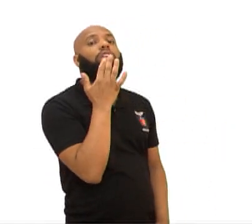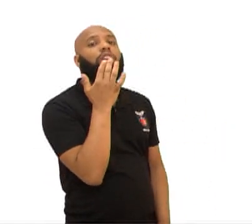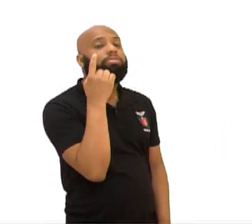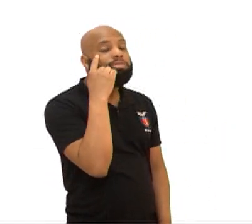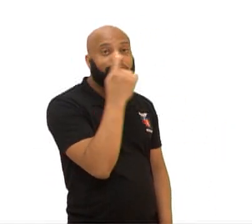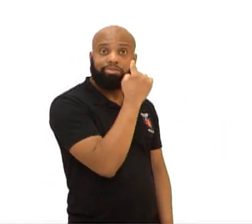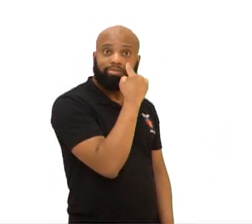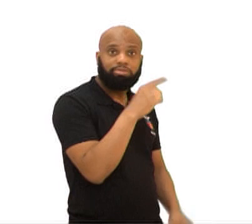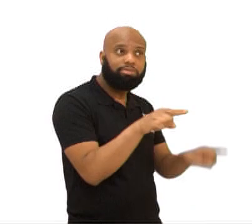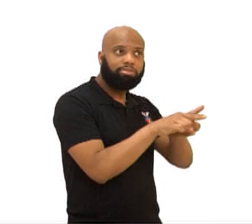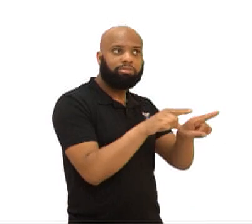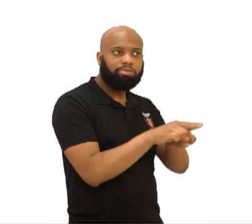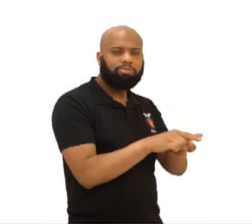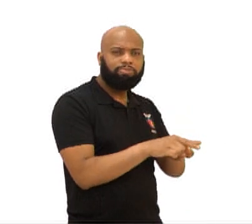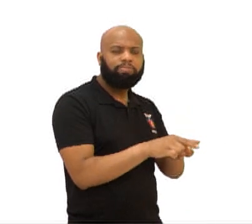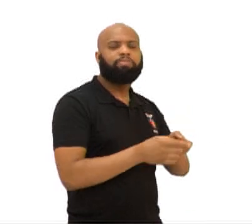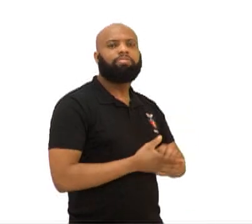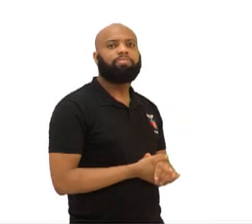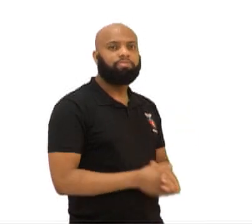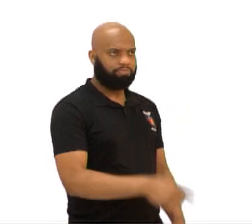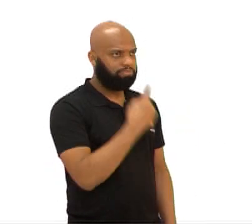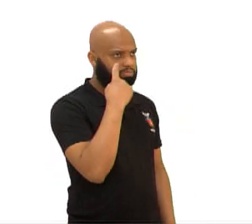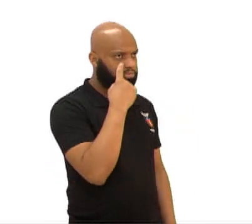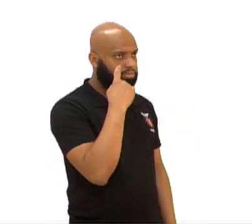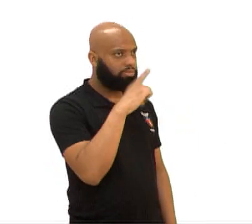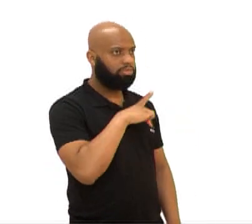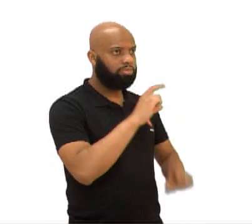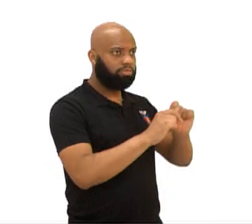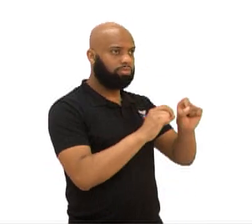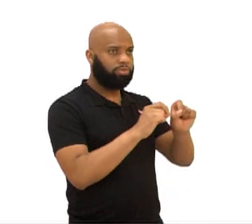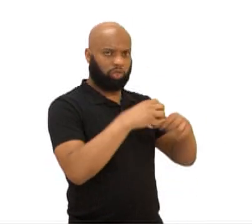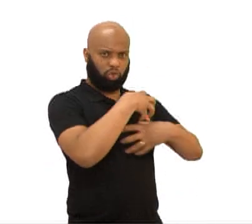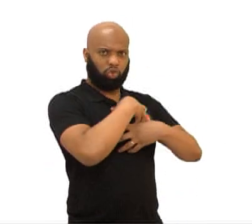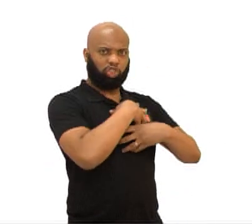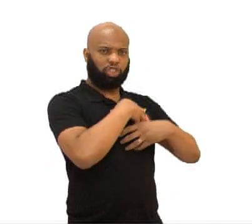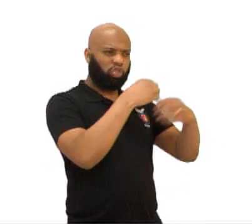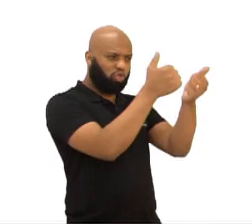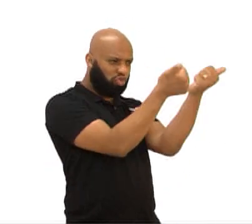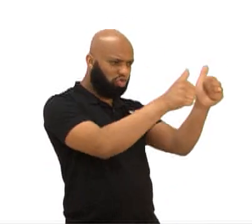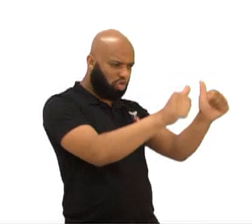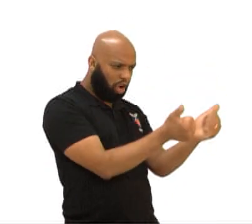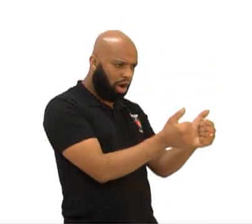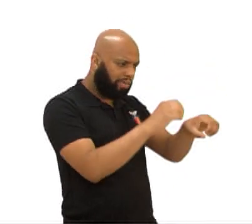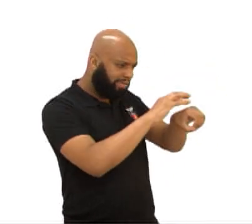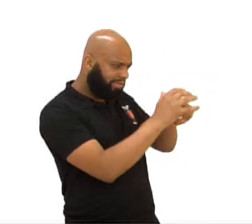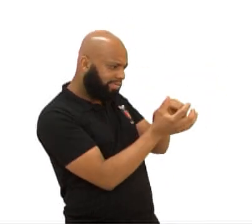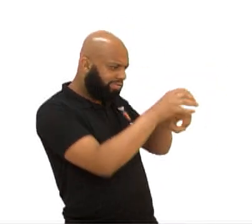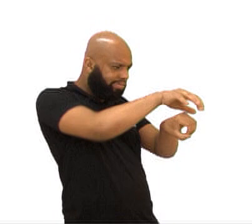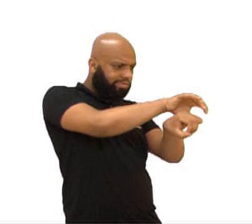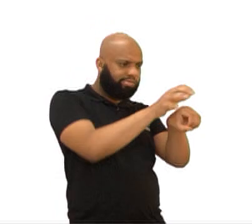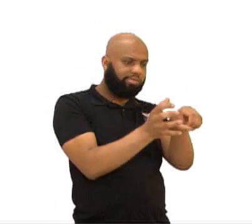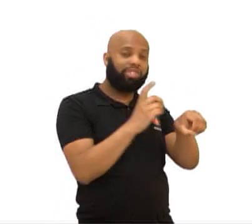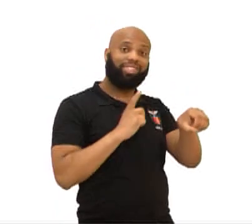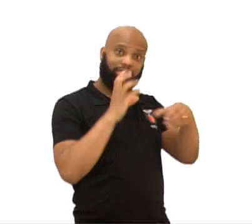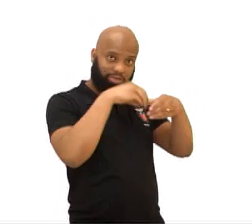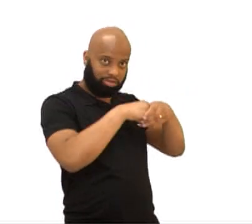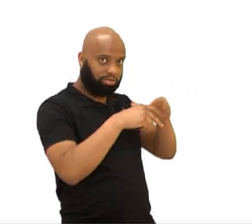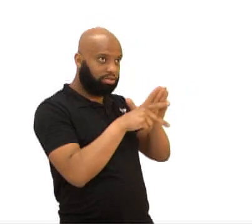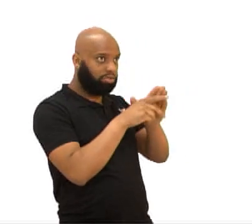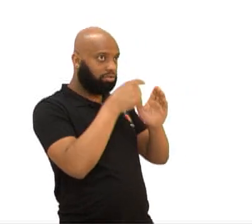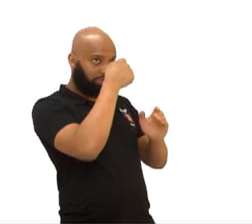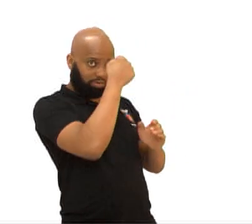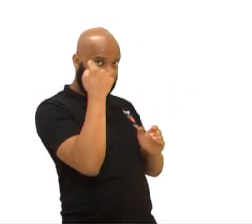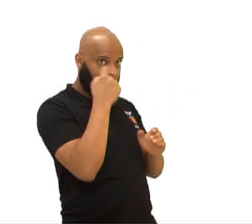olhos. Professor Jorge, avance mais um pouquinho aqui. Então temos aqui ó, o formato do olho que você vai ter na órbita craniana, inclusive o olho